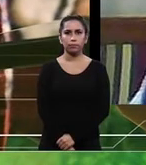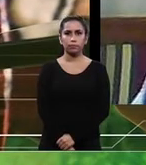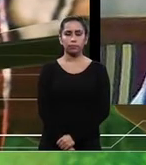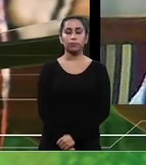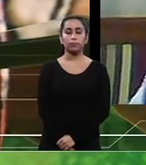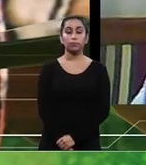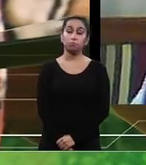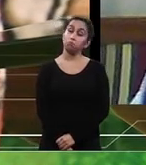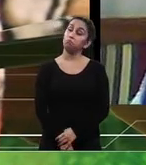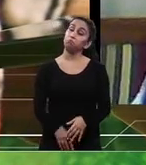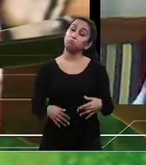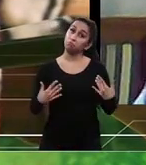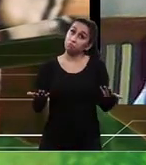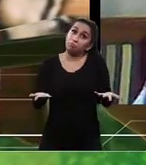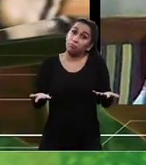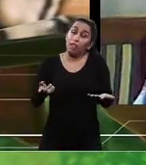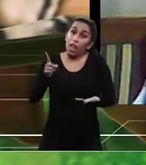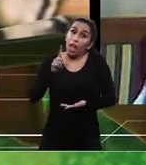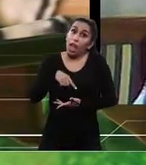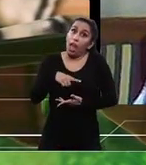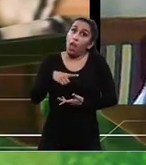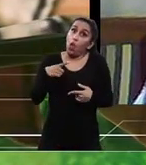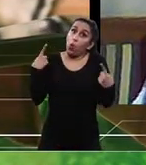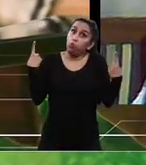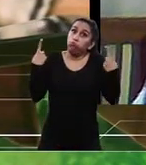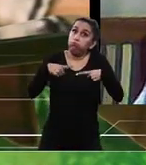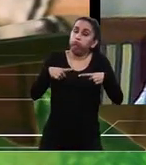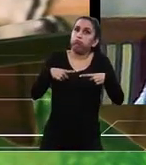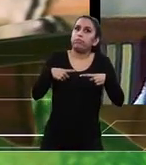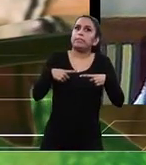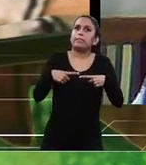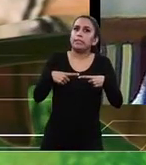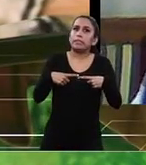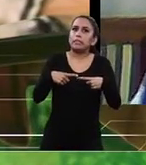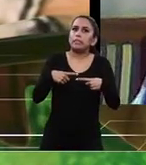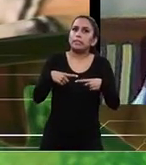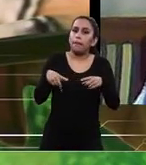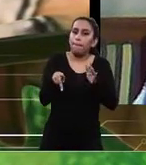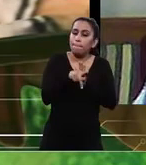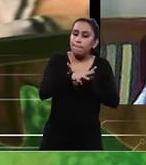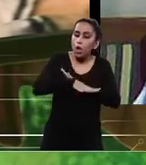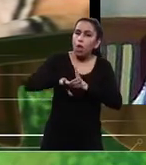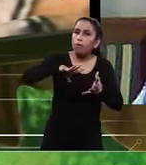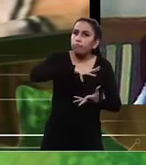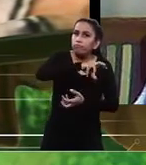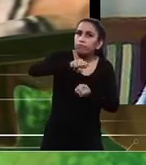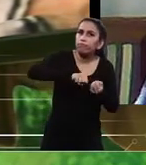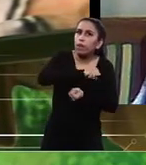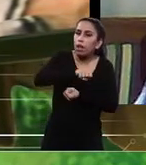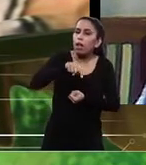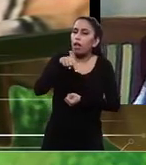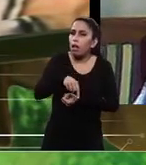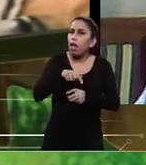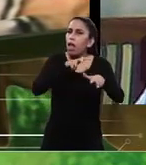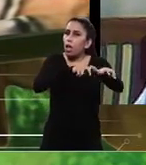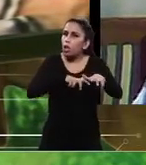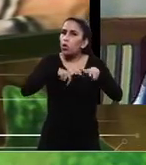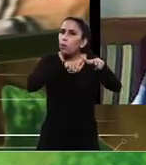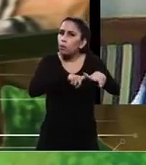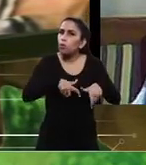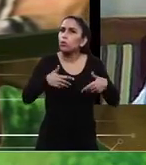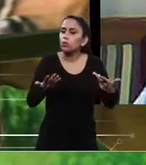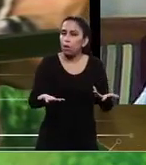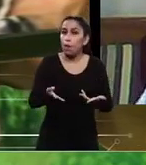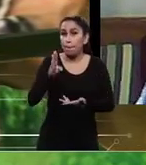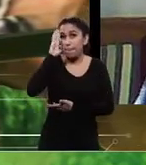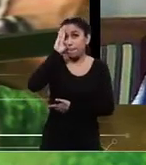o desafio da sustentabilidade da produção agropecuária no Brasil como um todo, especialmente